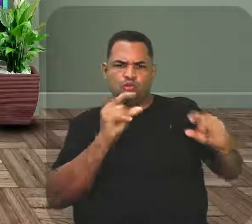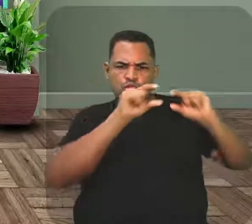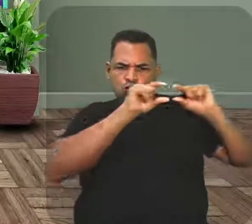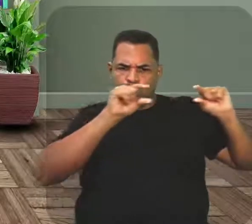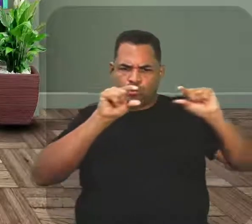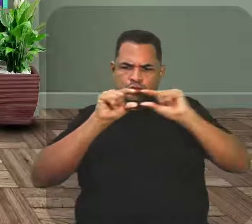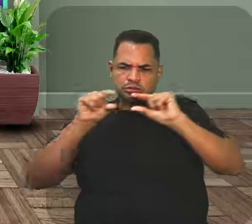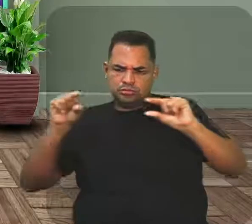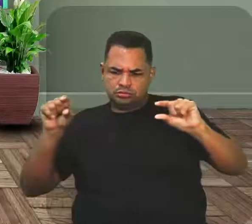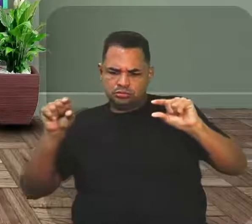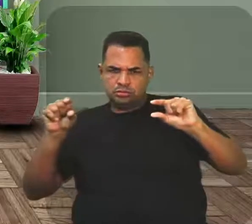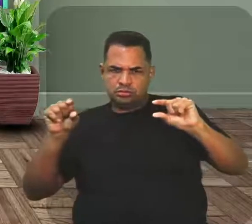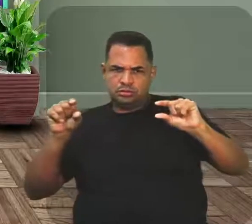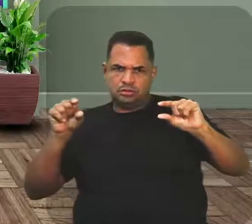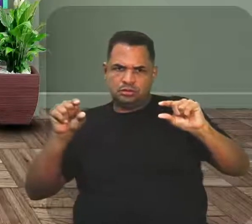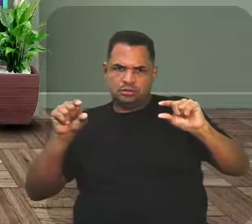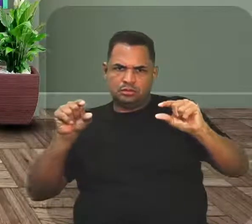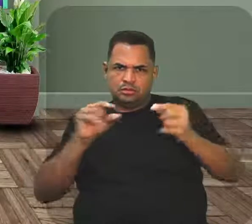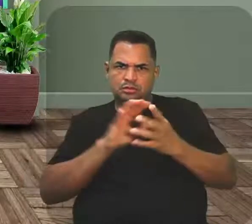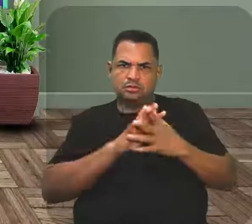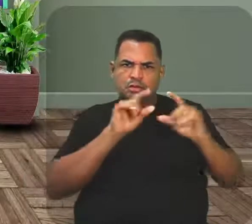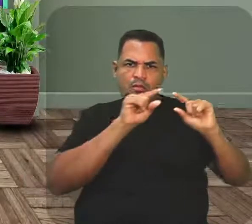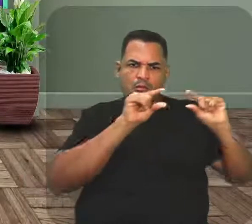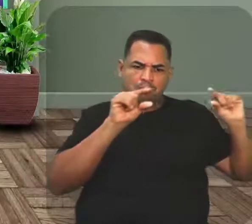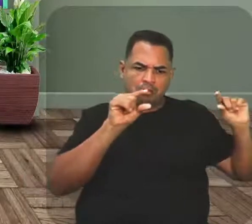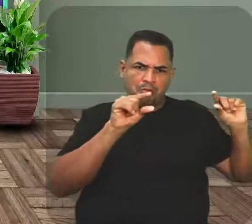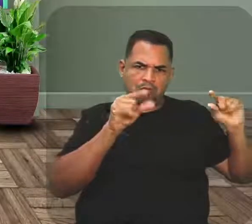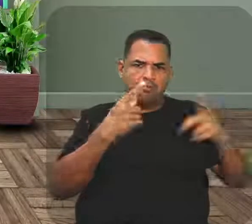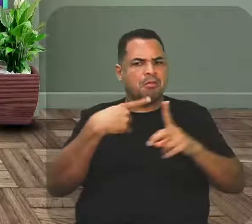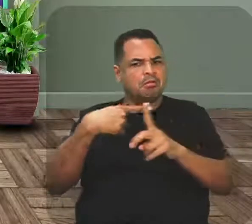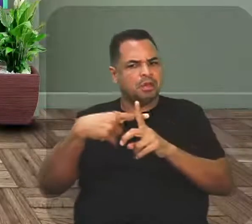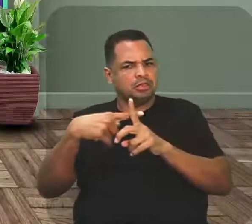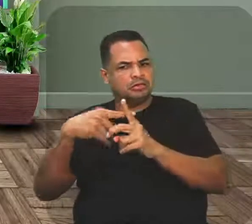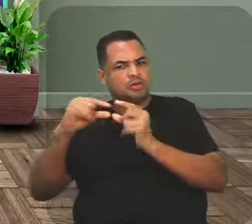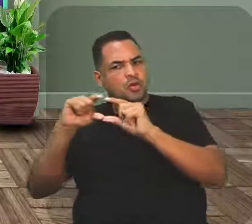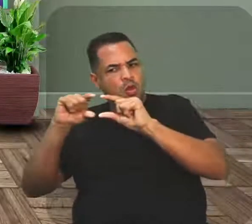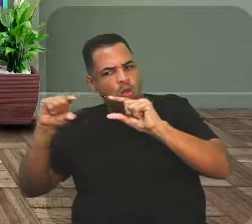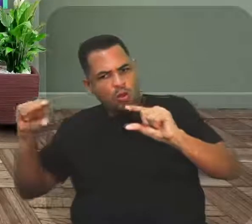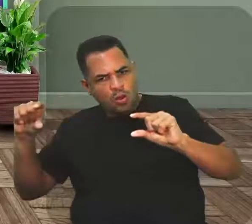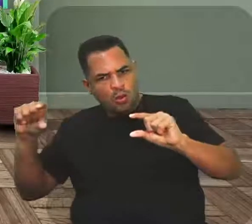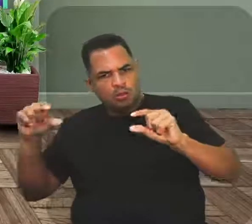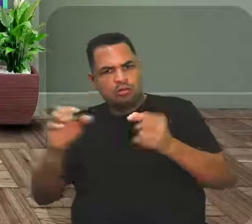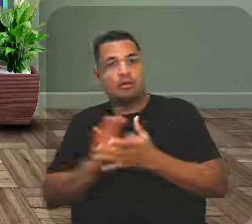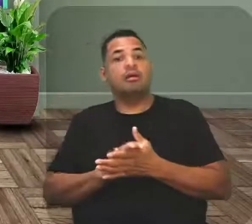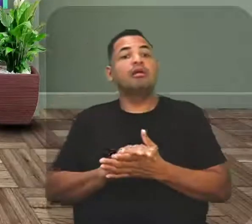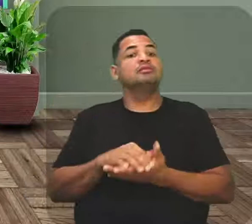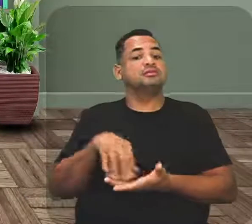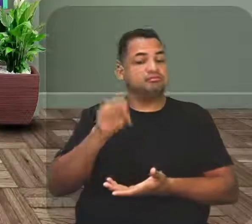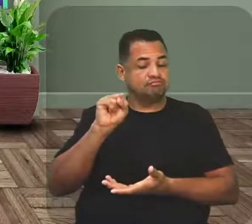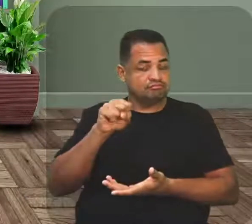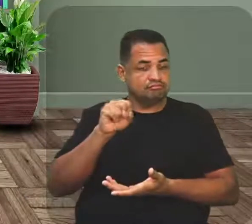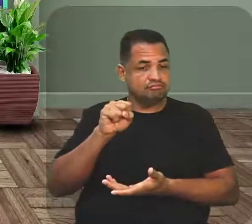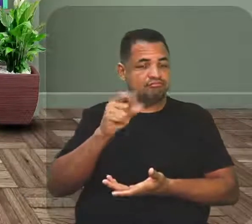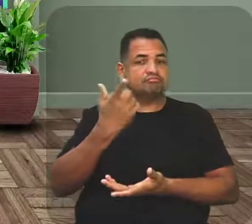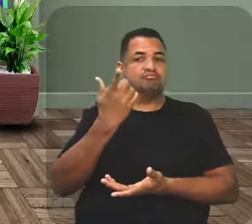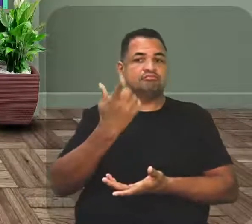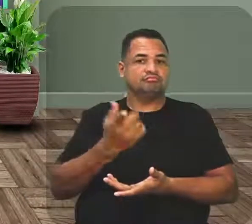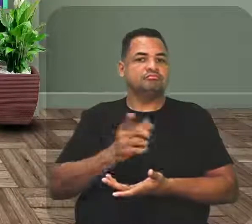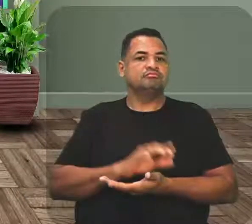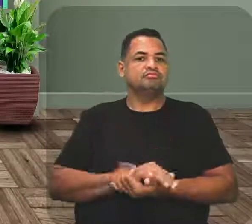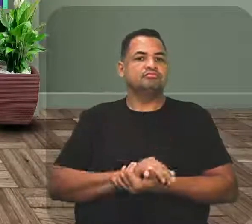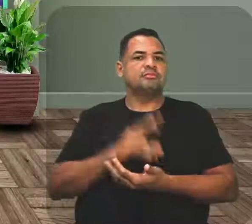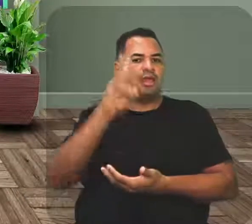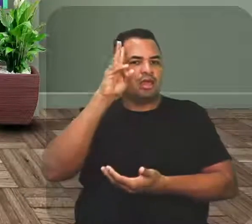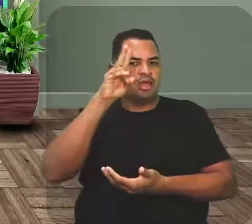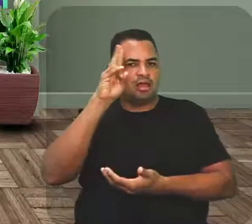período, ele é uma oração mais outra oração? Quem estiver pensando aí, recordou